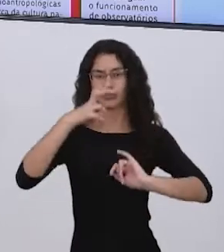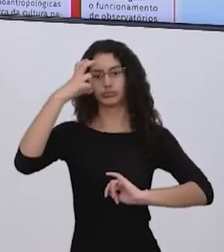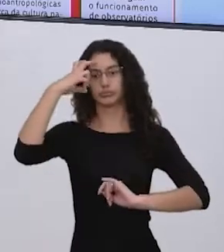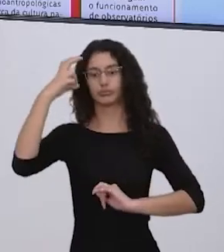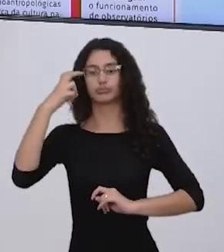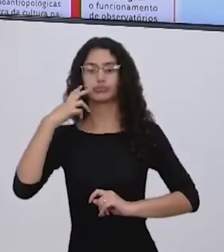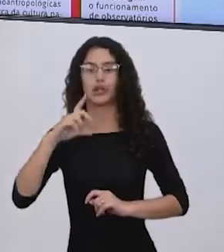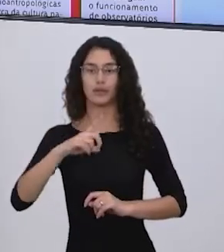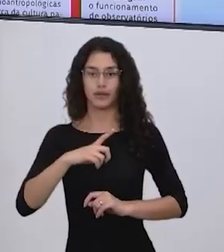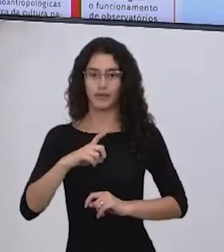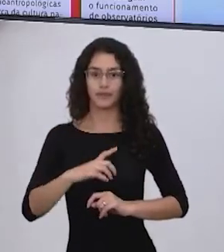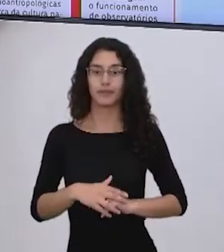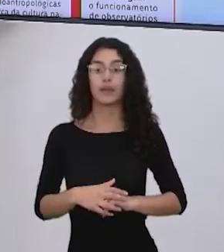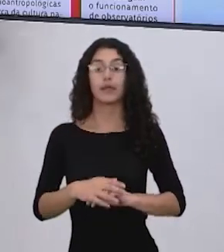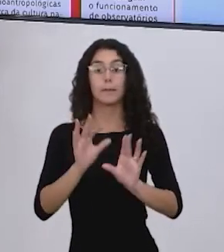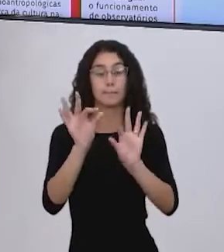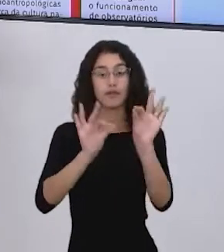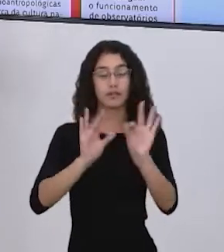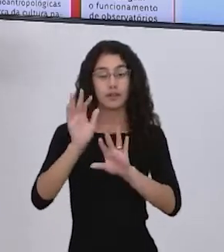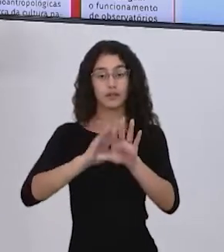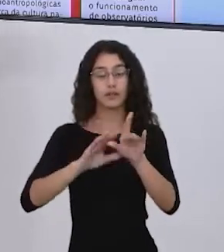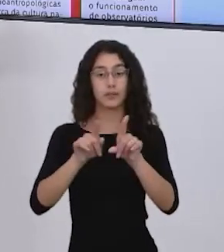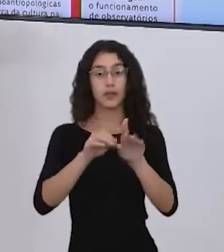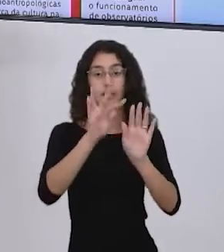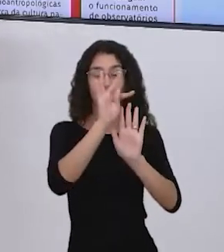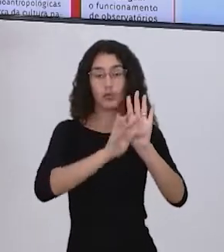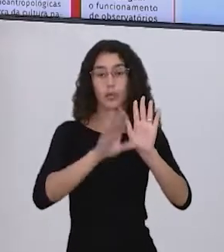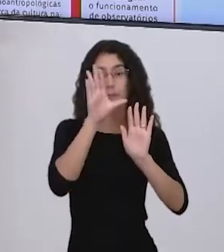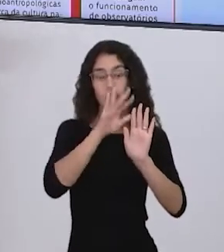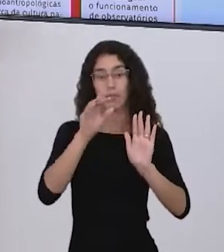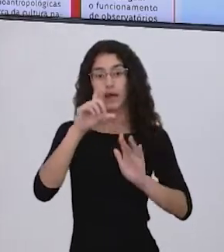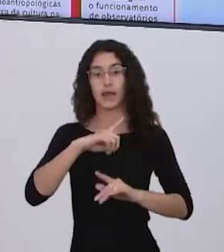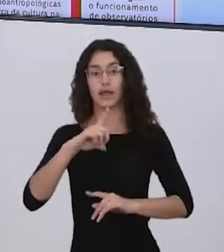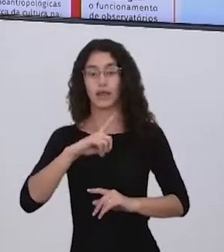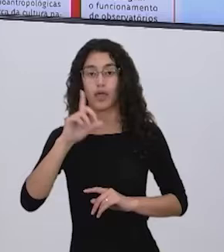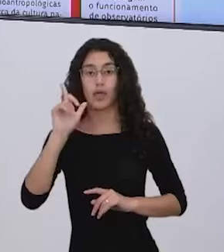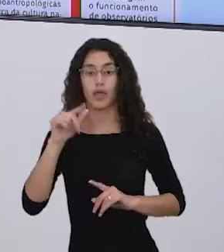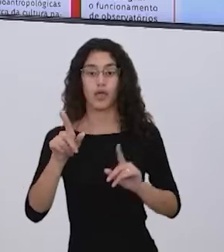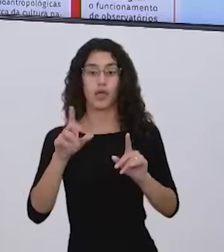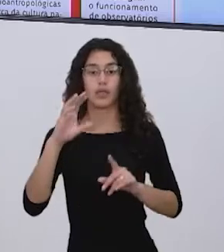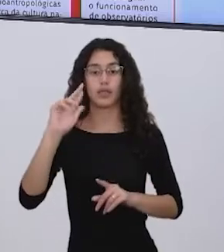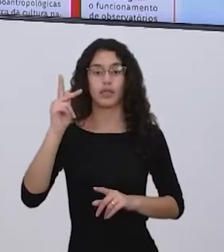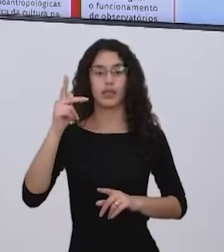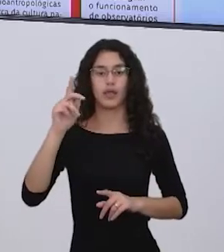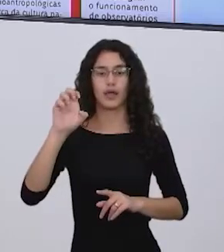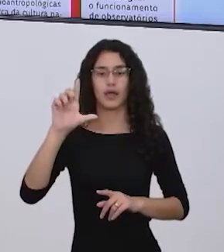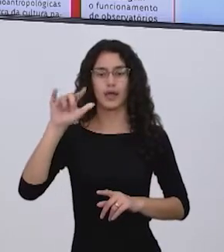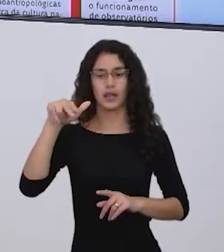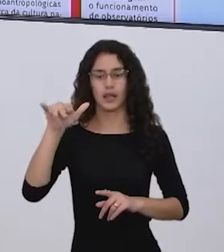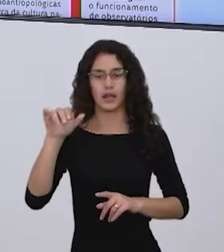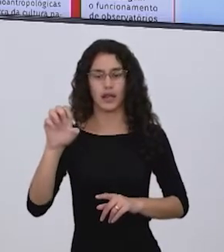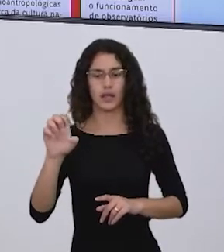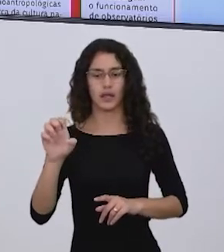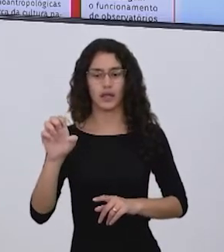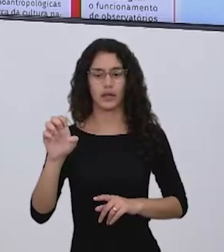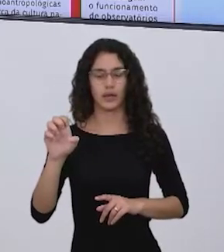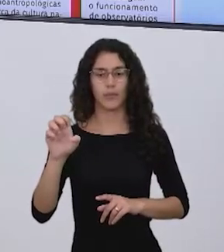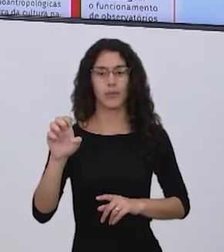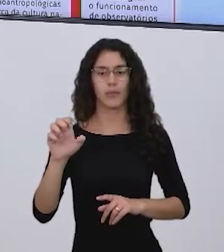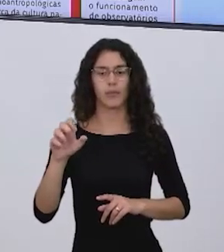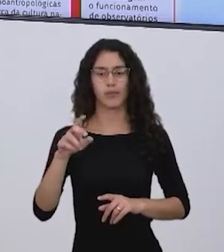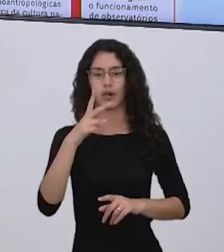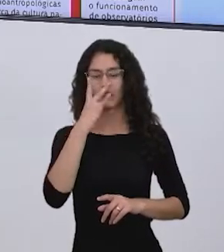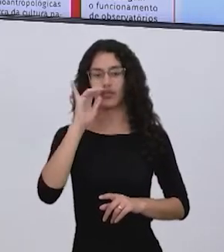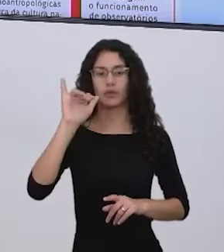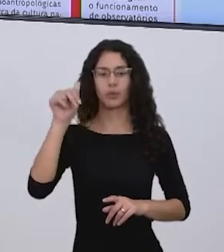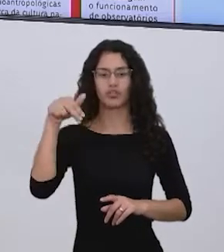culturais. E na oficina de produção textual e oralidade, que é da Elaine, eu acho que nessa época esse Narrativas Históricas estava com a Jana,